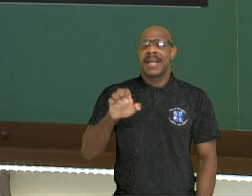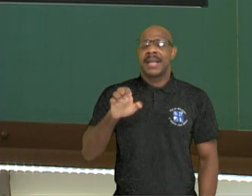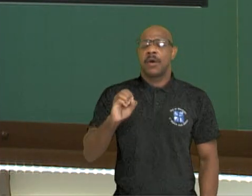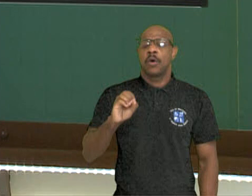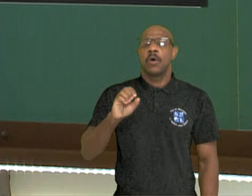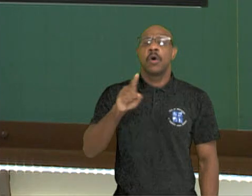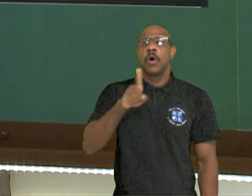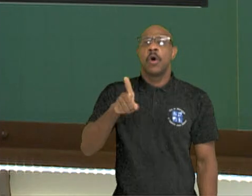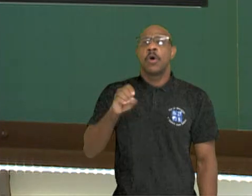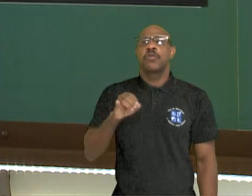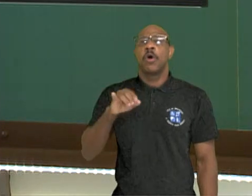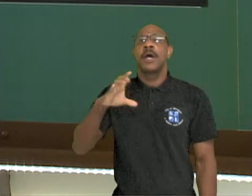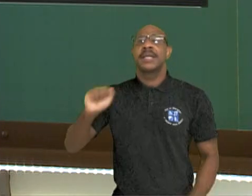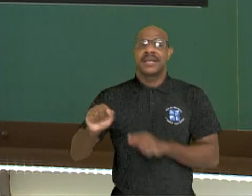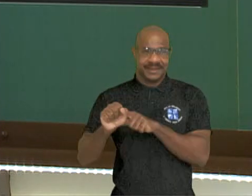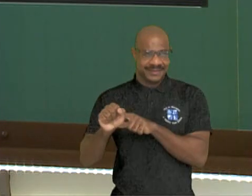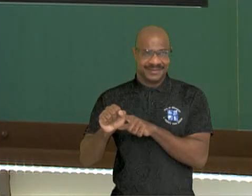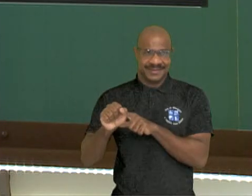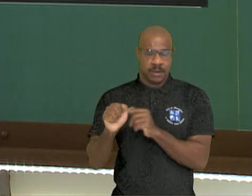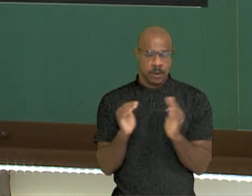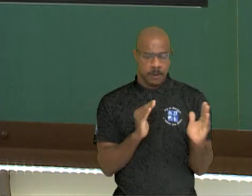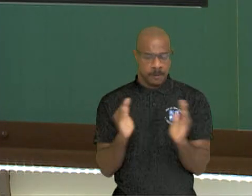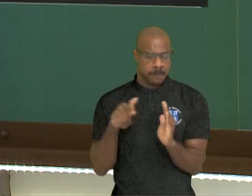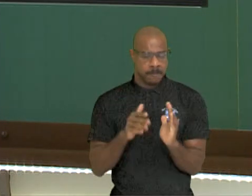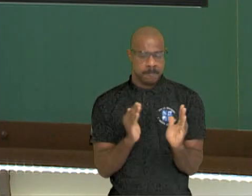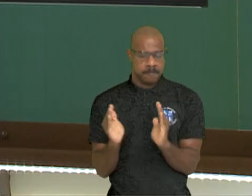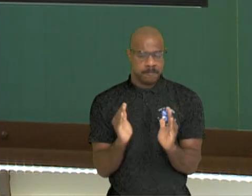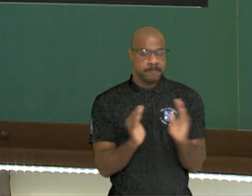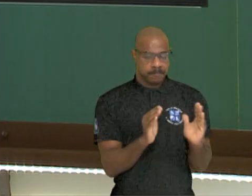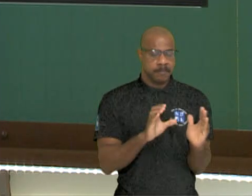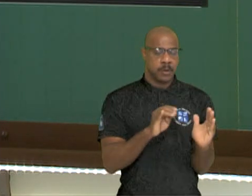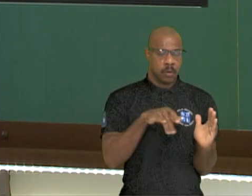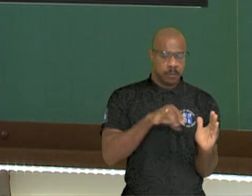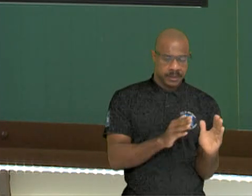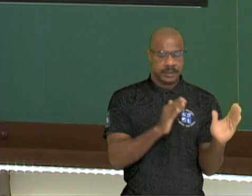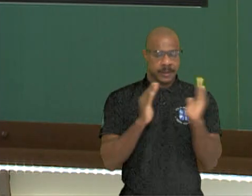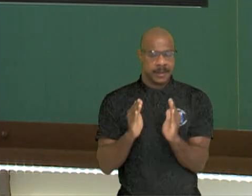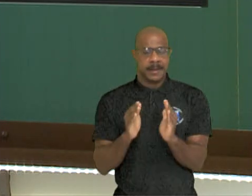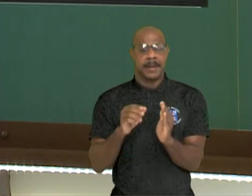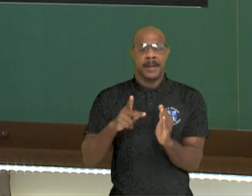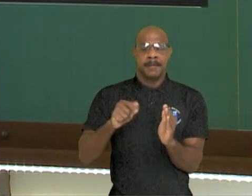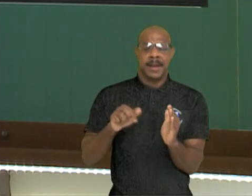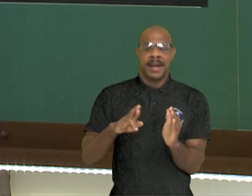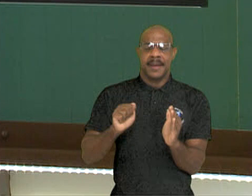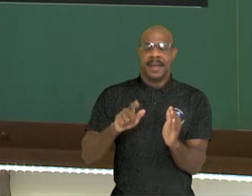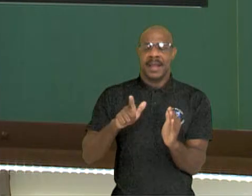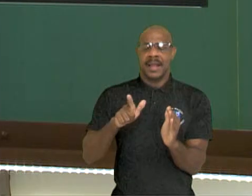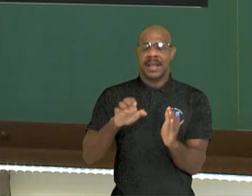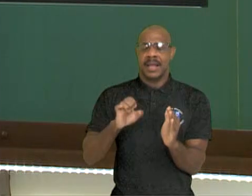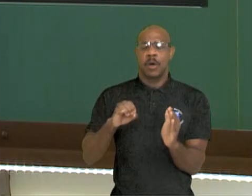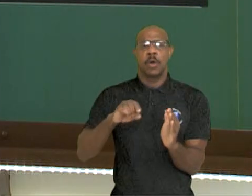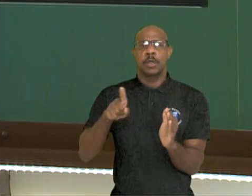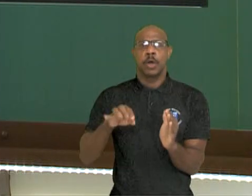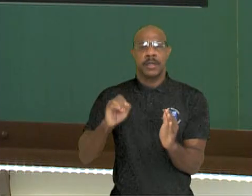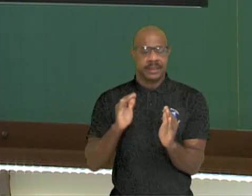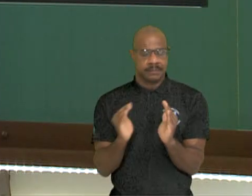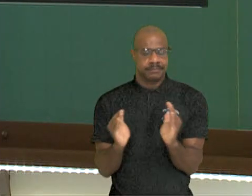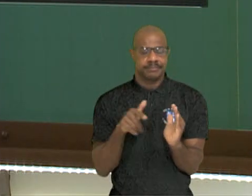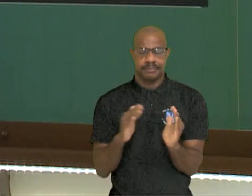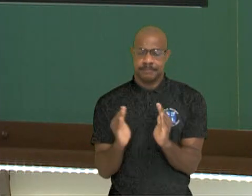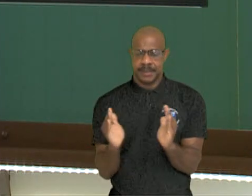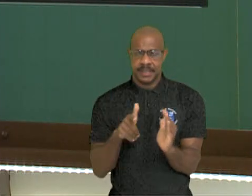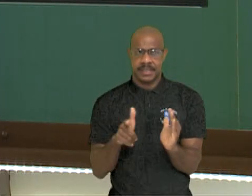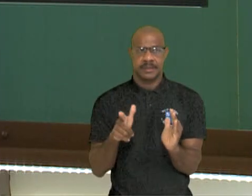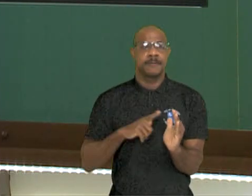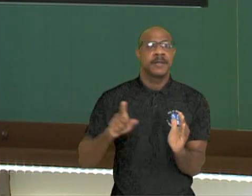vida antiga, né? As primeiras formas de vida do planeta. E aí nós vamos ter outras formas